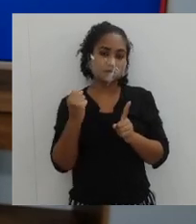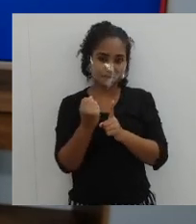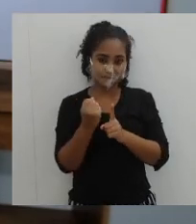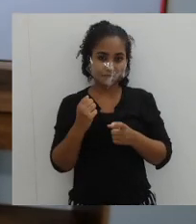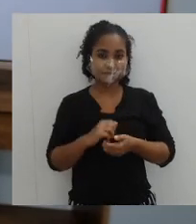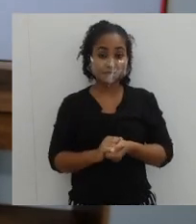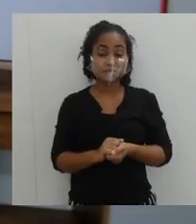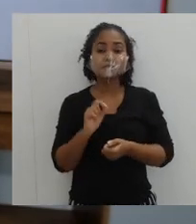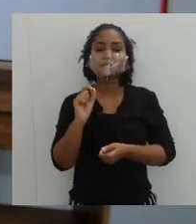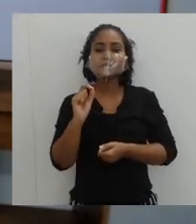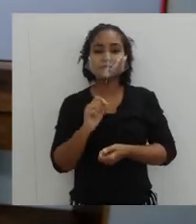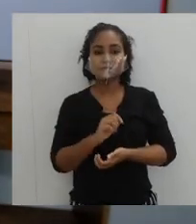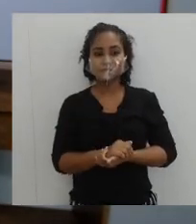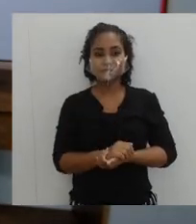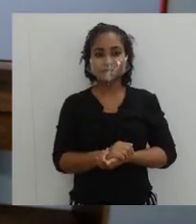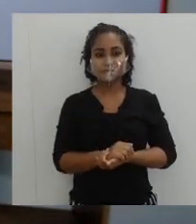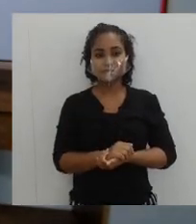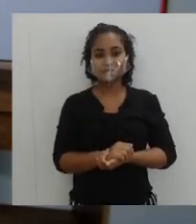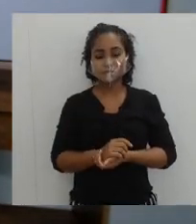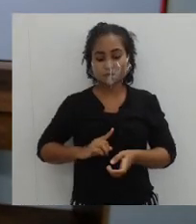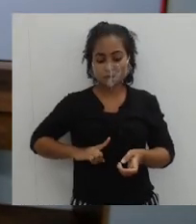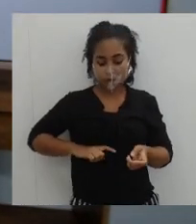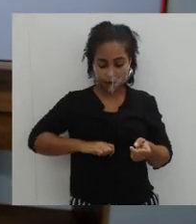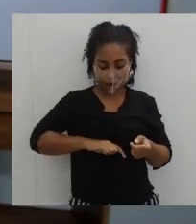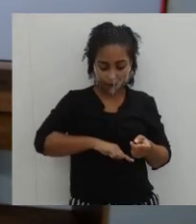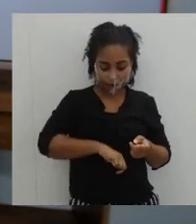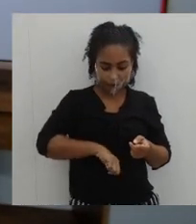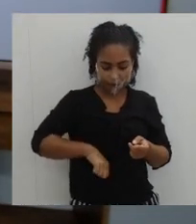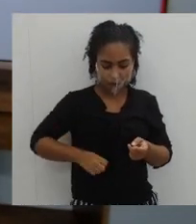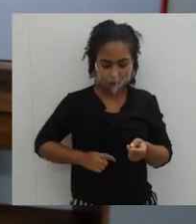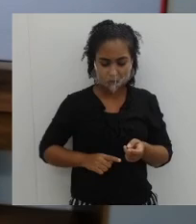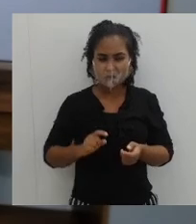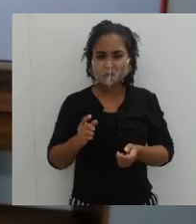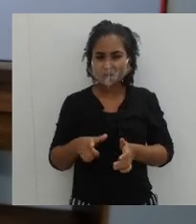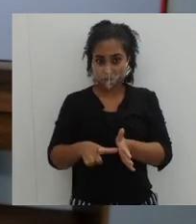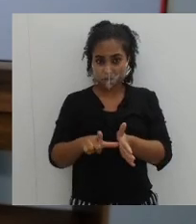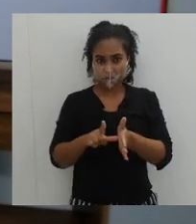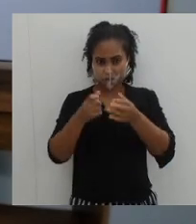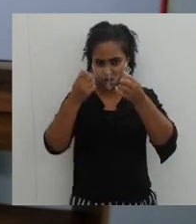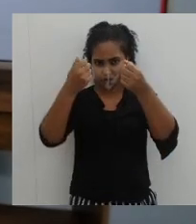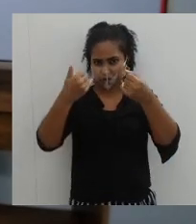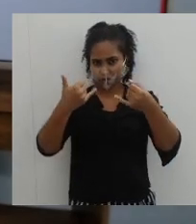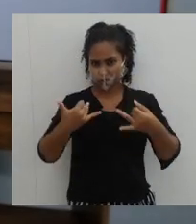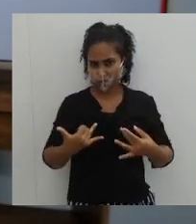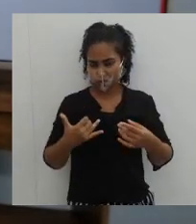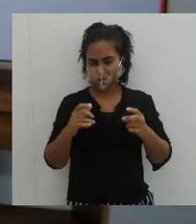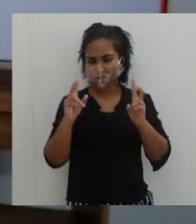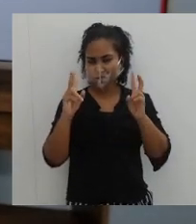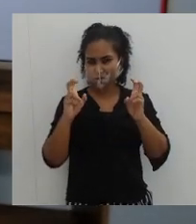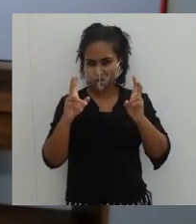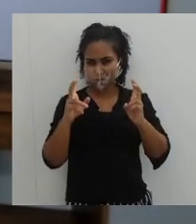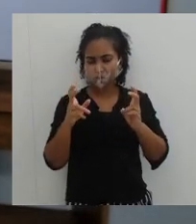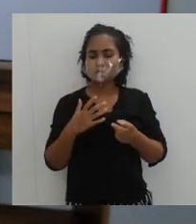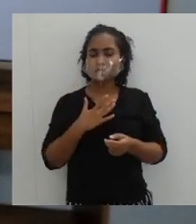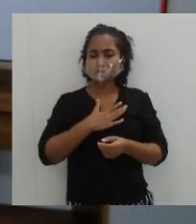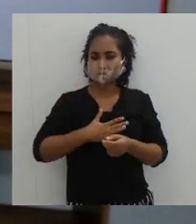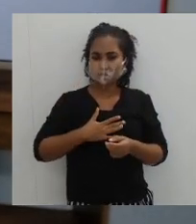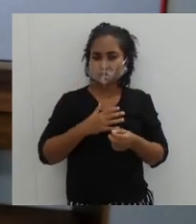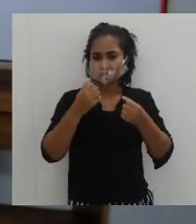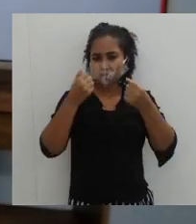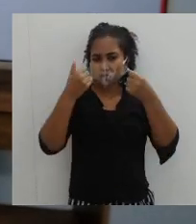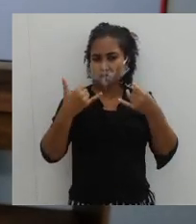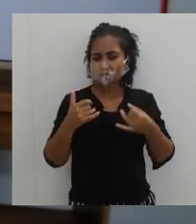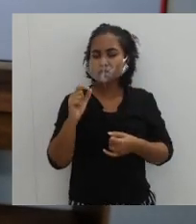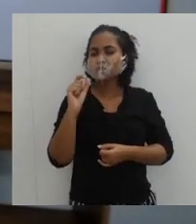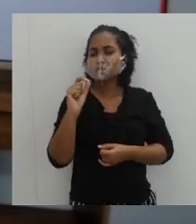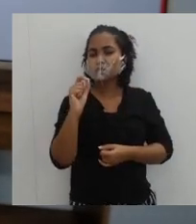certo? Uma delas são as parasitoses. Mas antes de a gente falar das parasitoses, eu gostaria de falar para você o